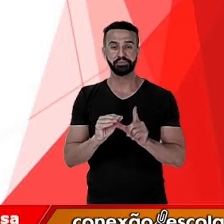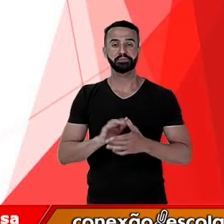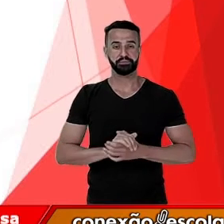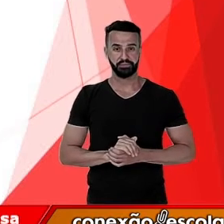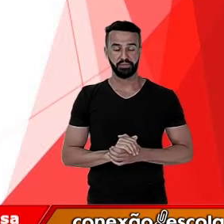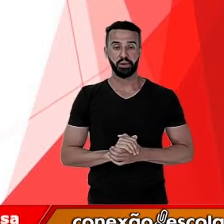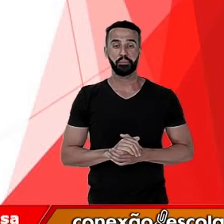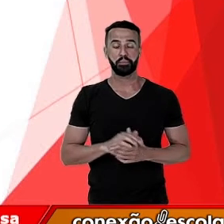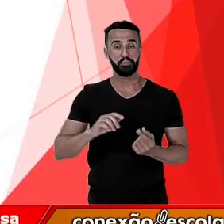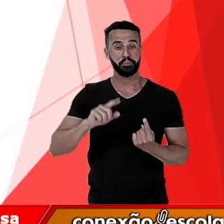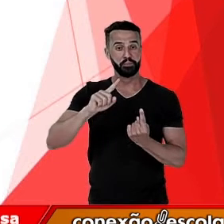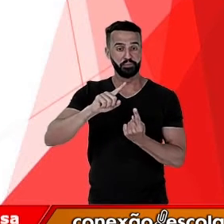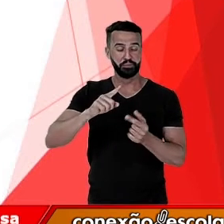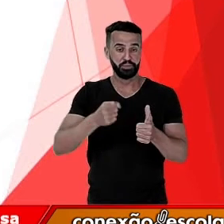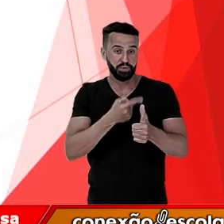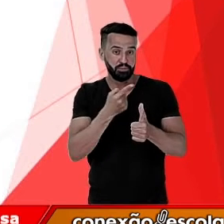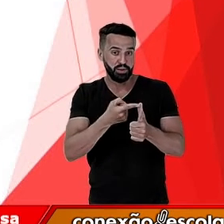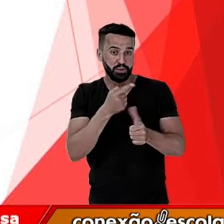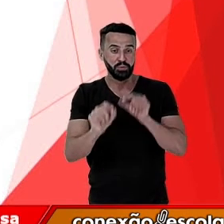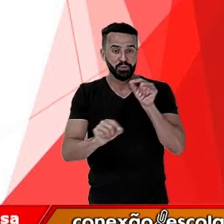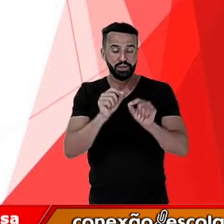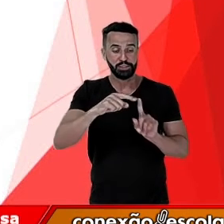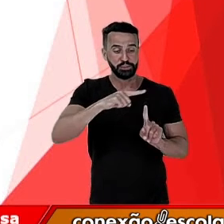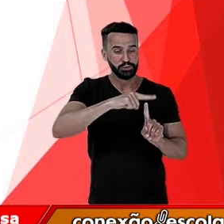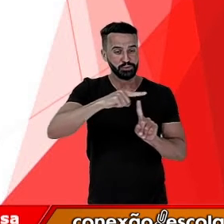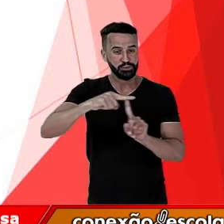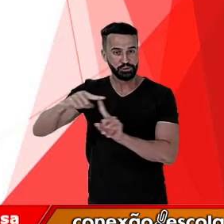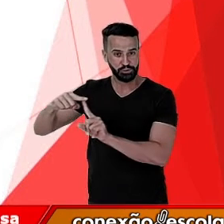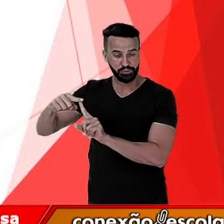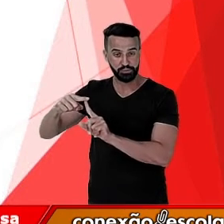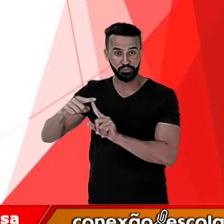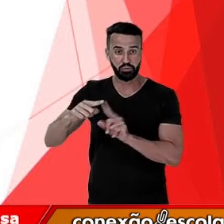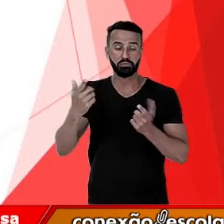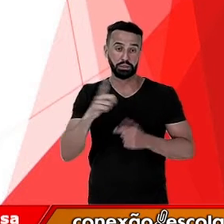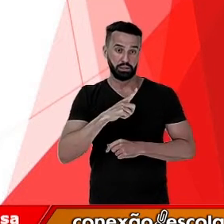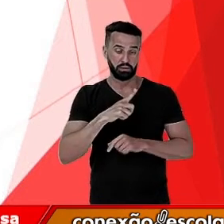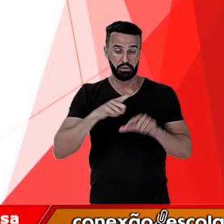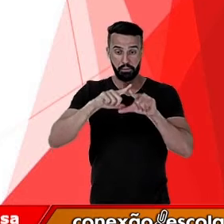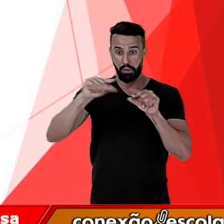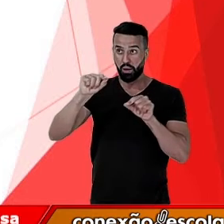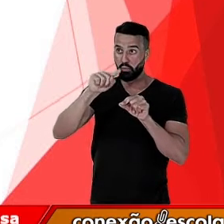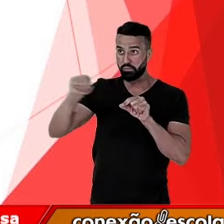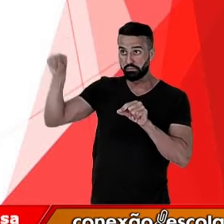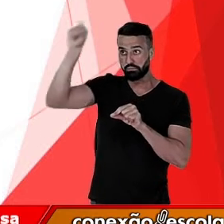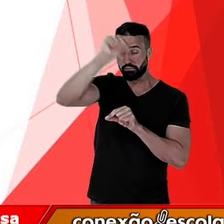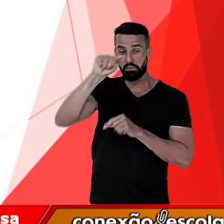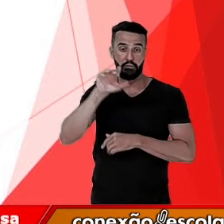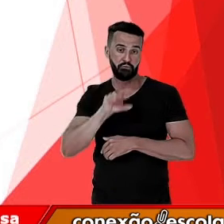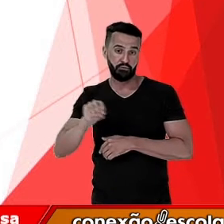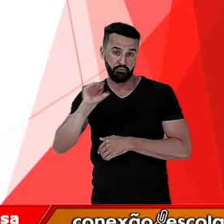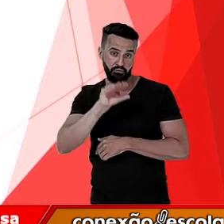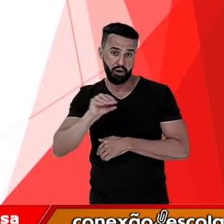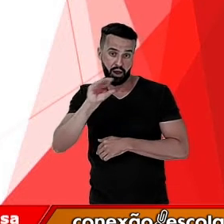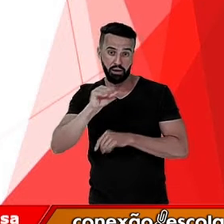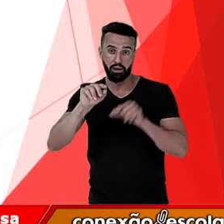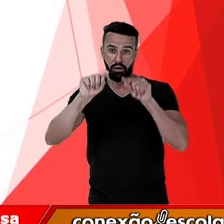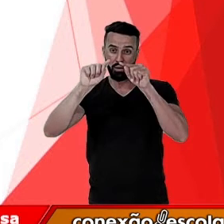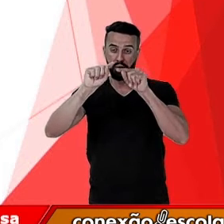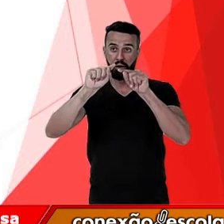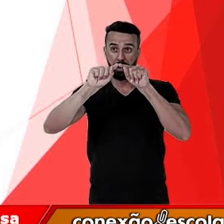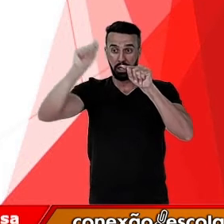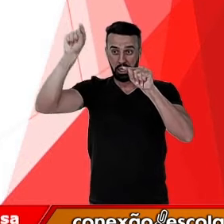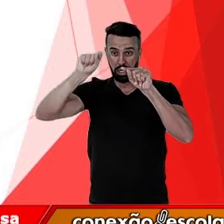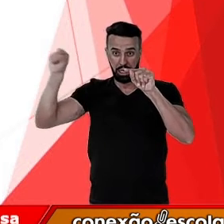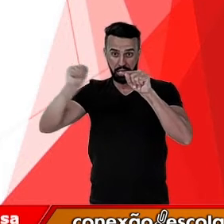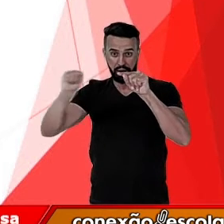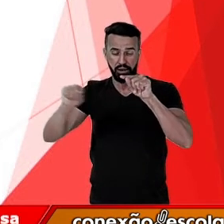os tipos de balões. Nós temos, por exemplo, o balão de fala, o balão de grito, o balão